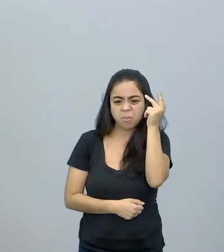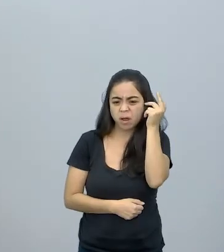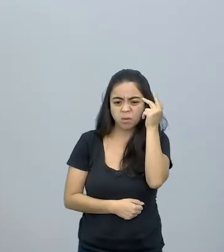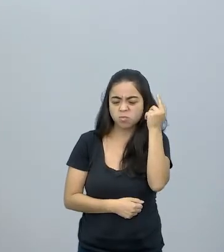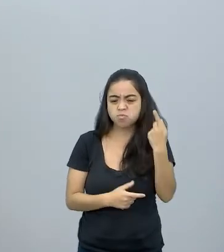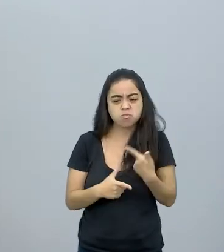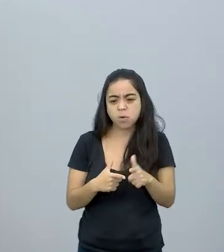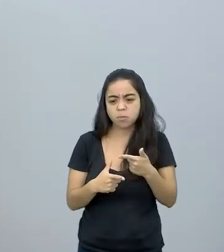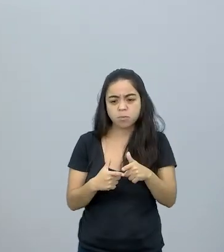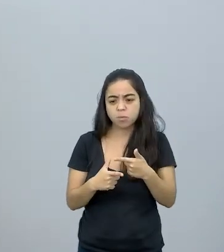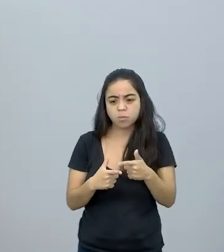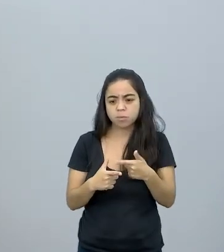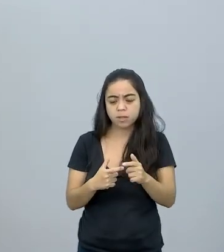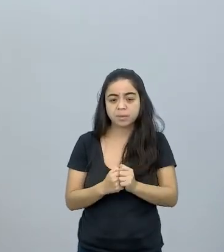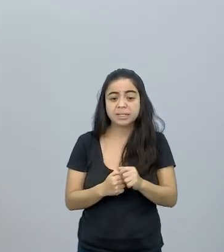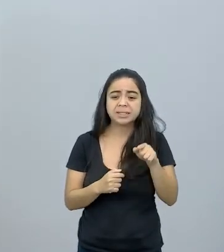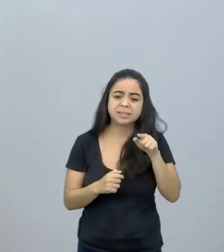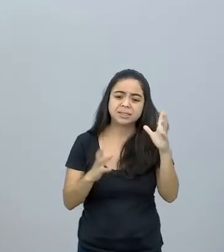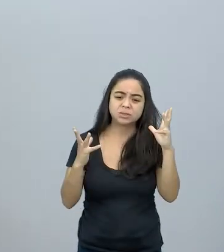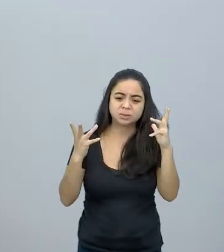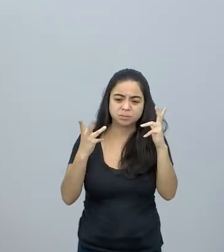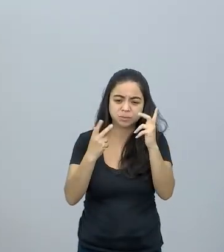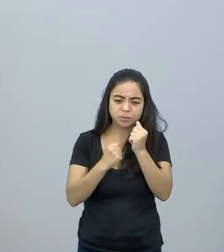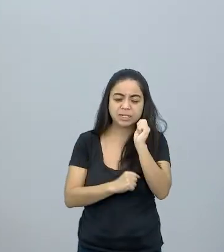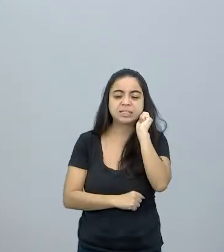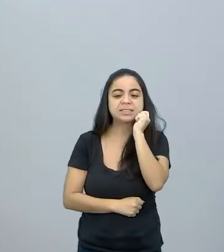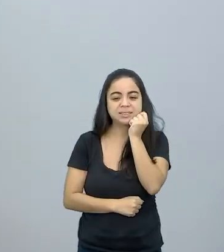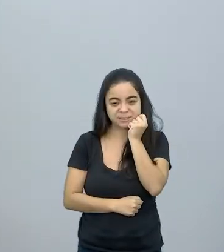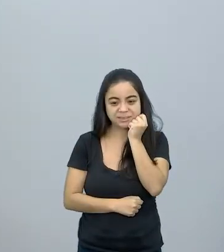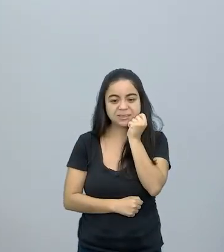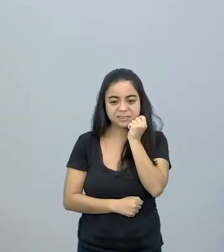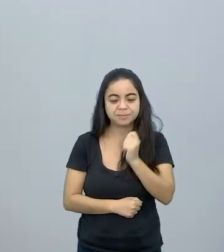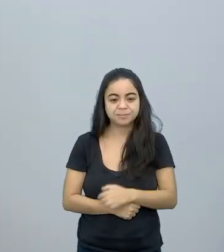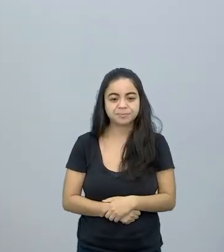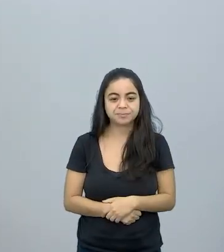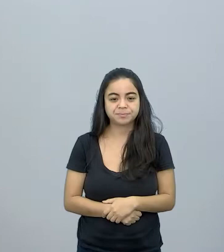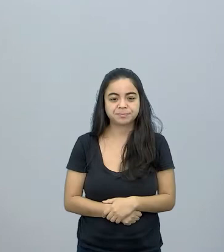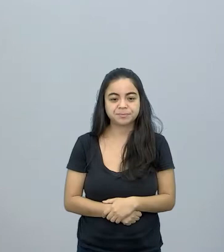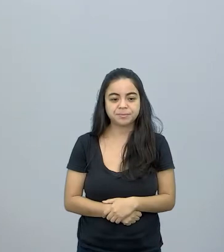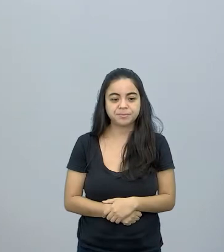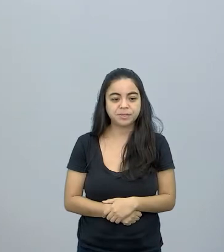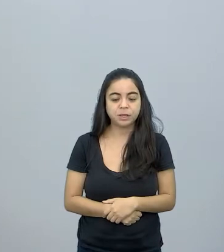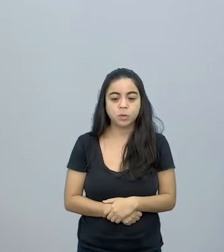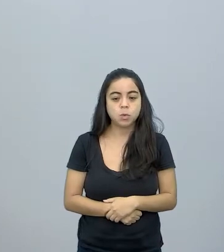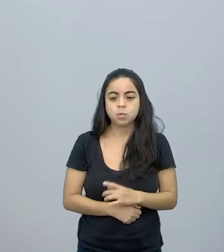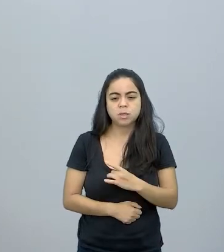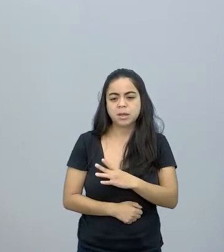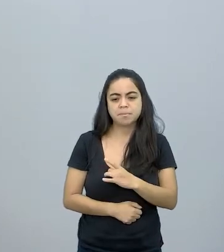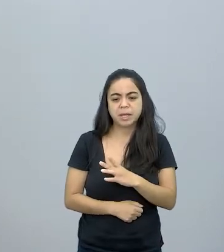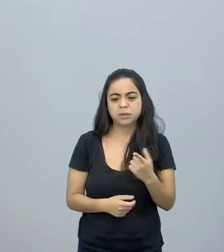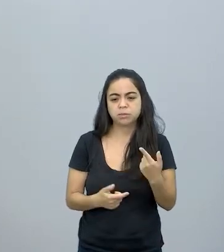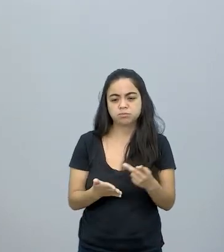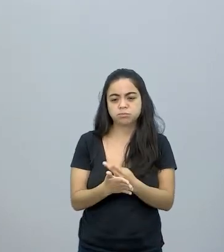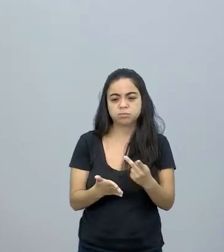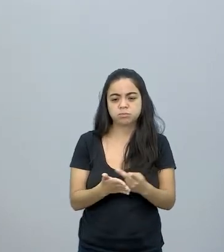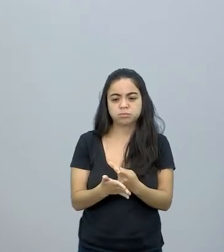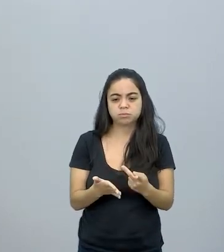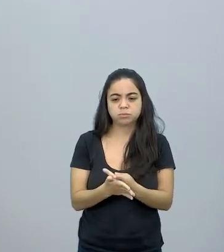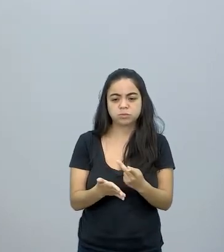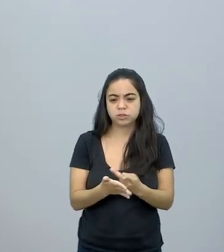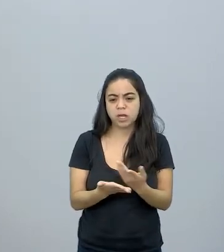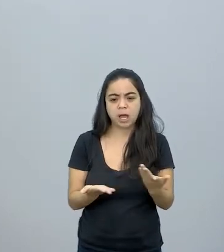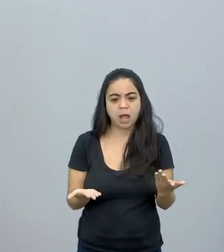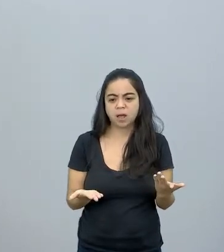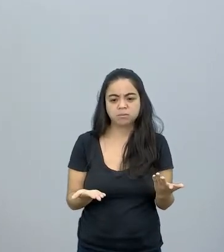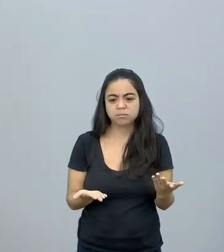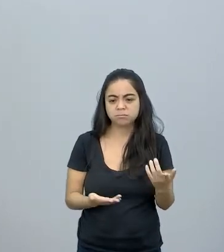um problema. E é essa que é a beleza até da ciência, né? A ciência, ela não tem medo de errar, né? Ela não tem medo